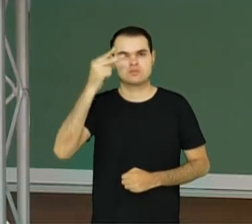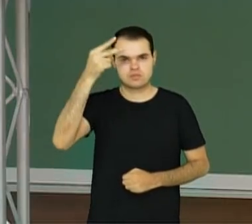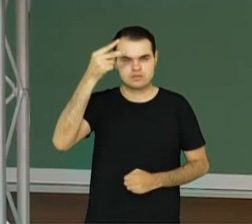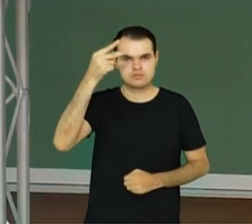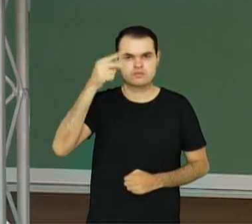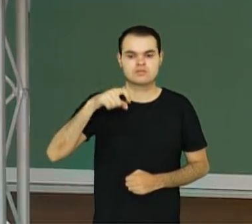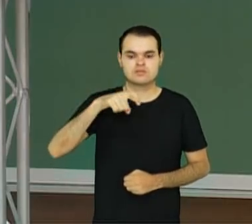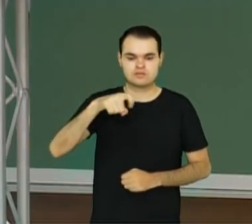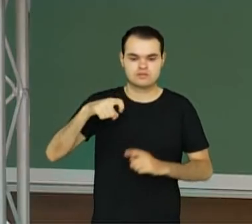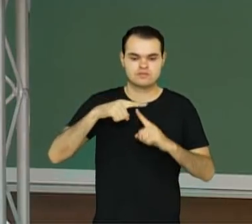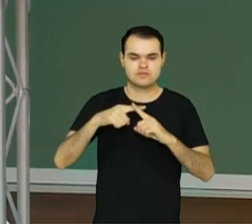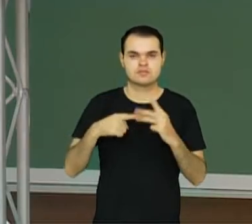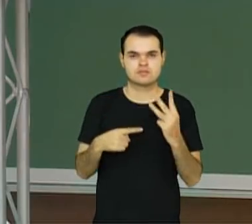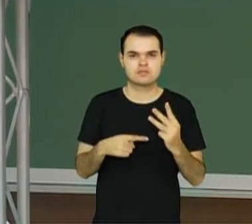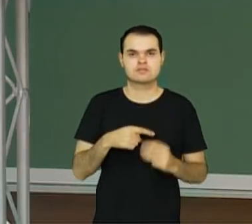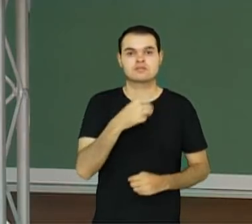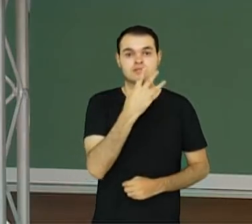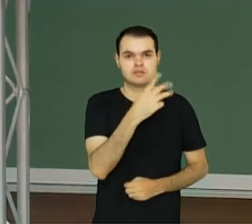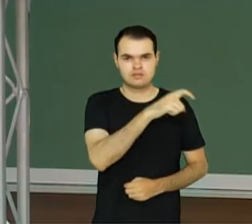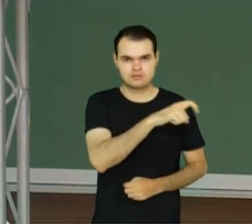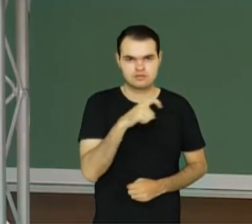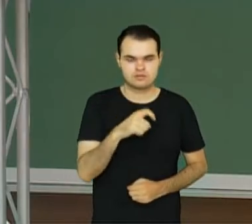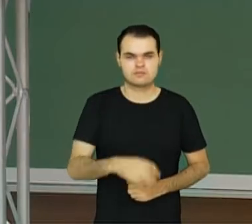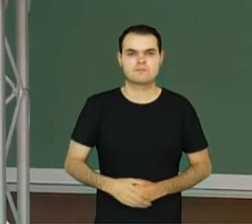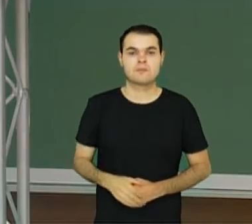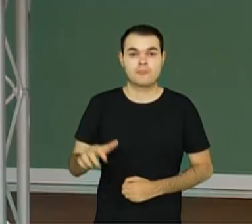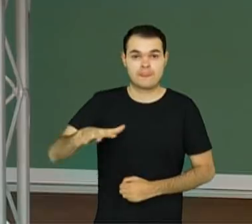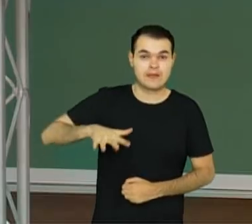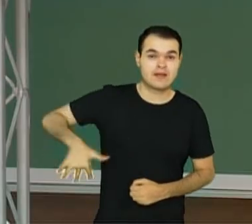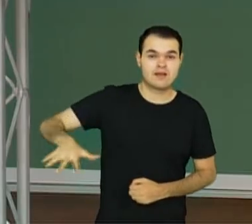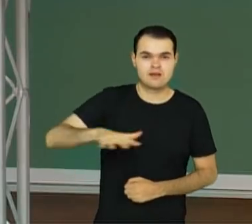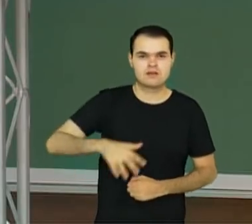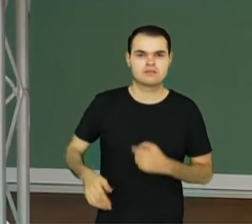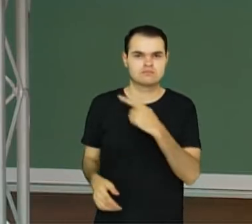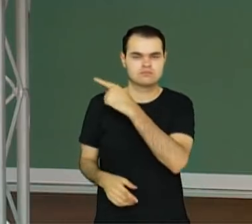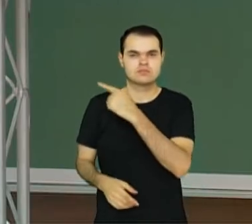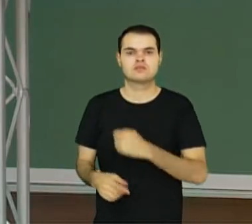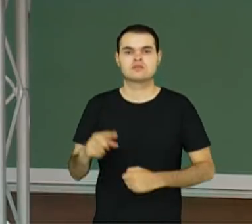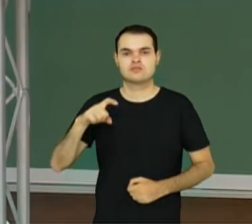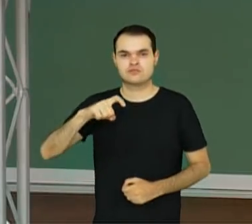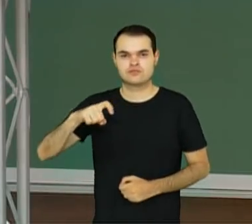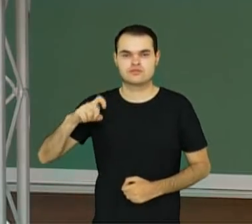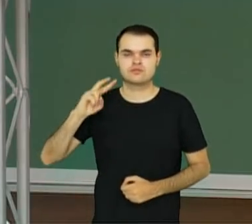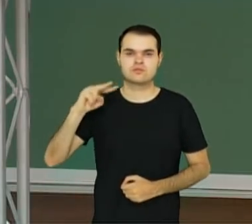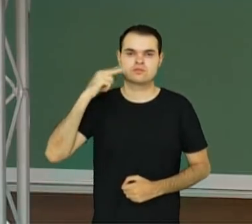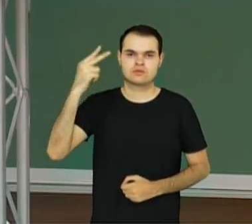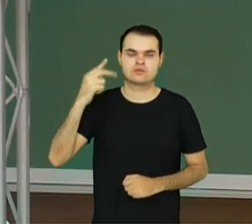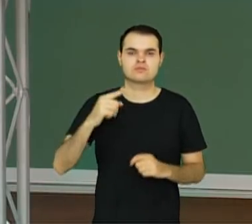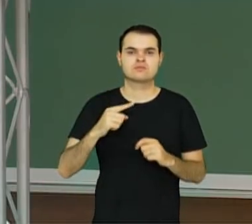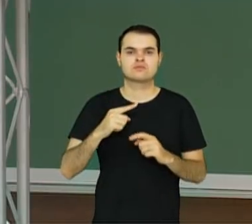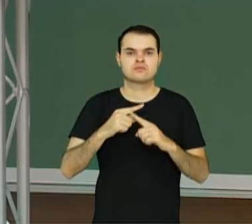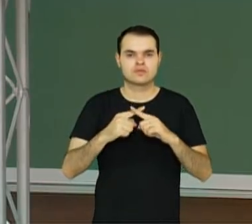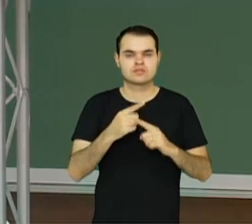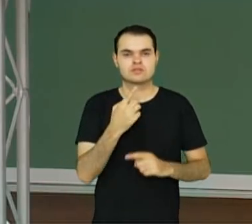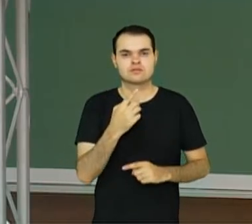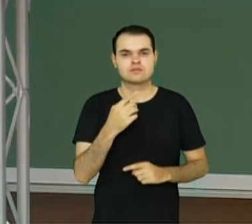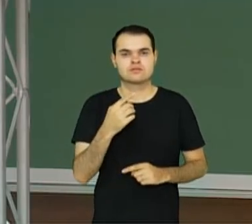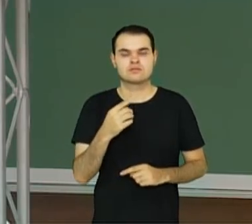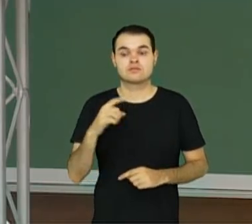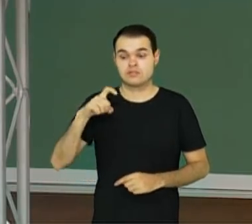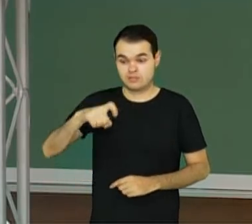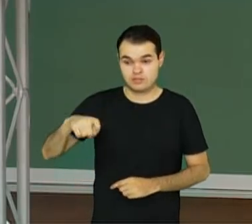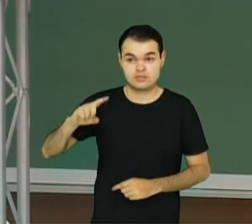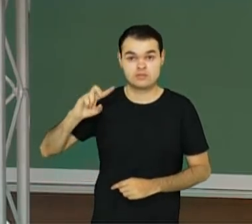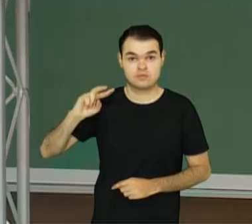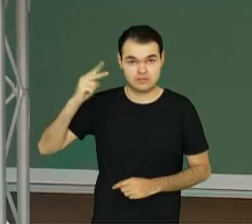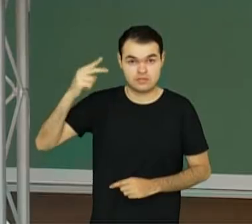x vezes 3 é 3x. Então a área dessa figura vai ser o quê? X ao quadrado vezes 3x. X ao